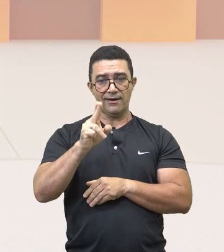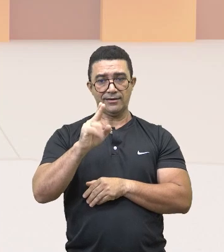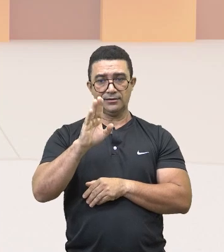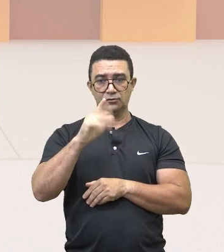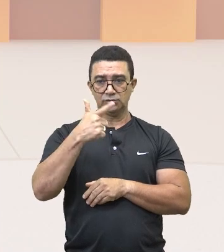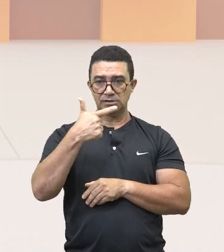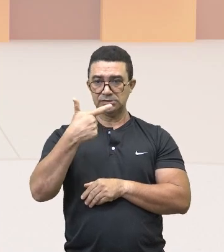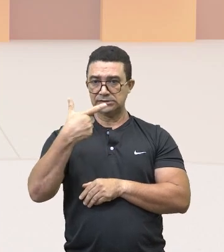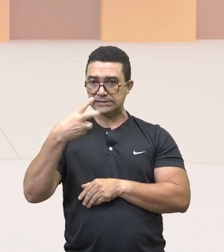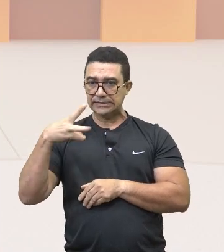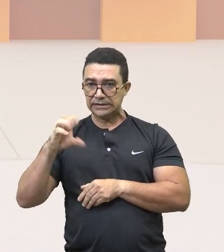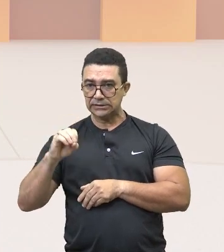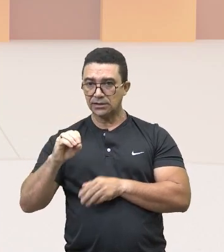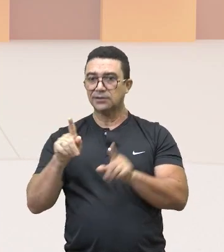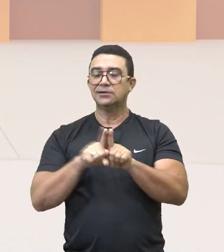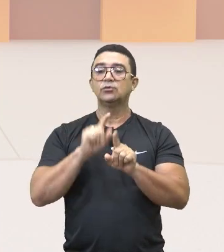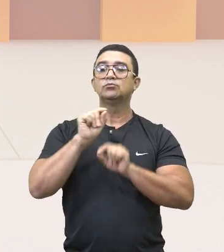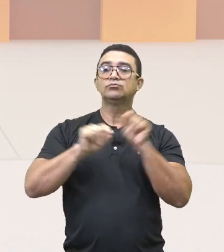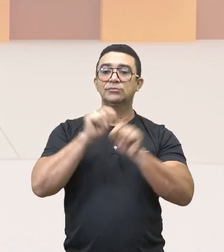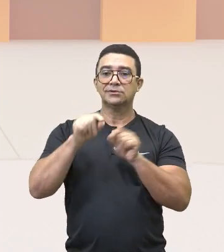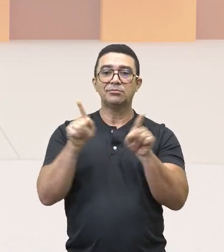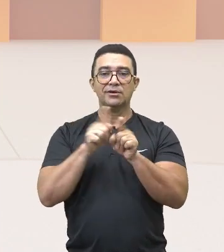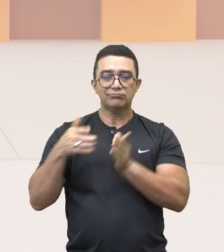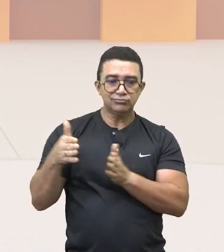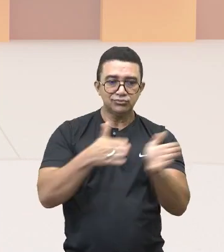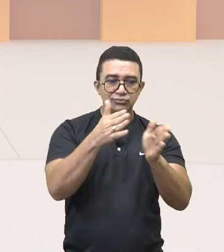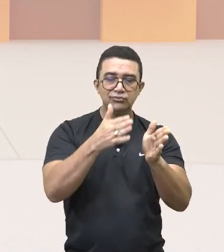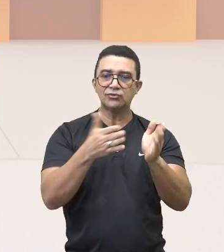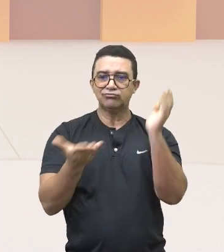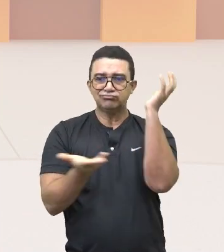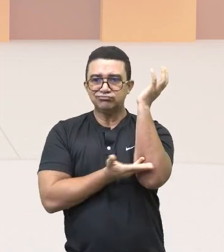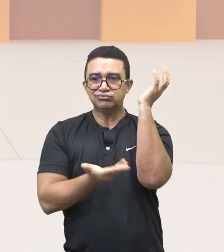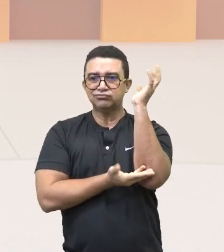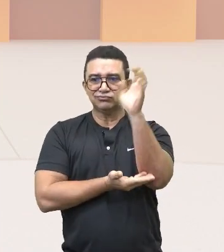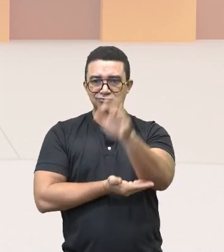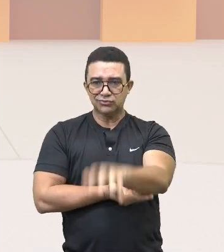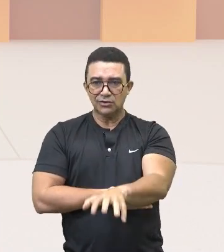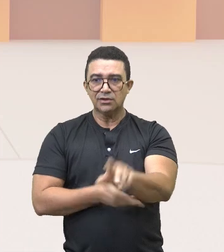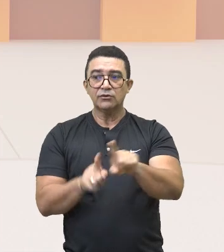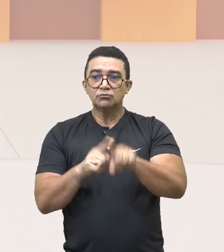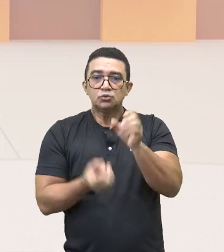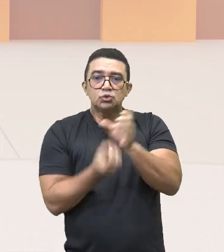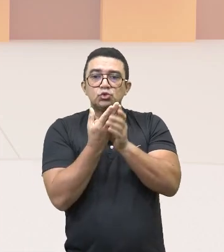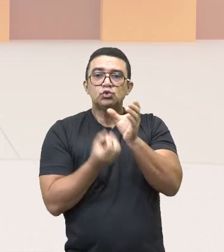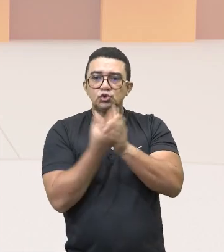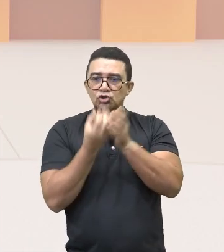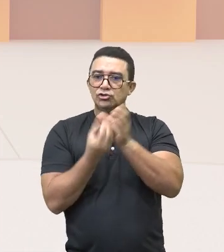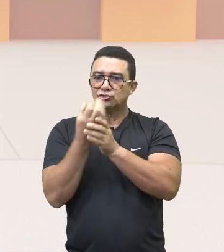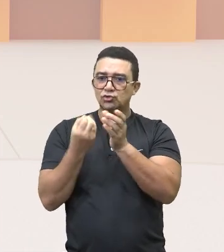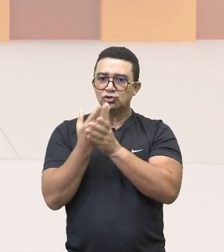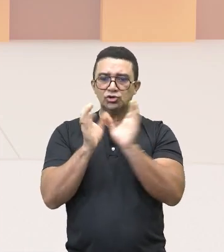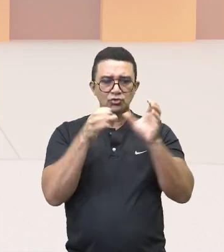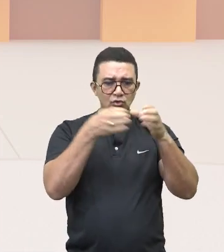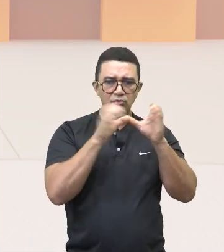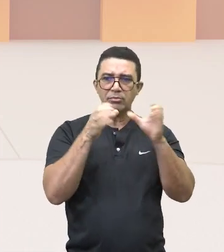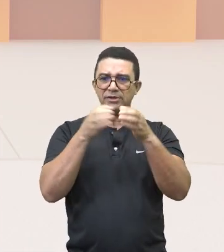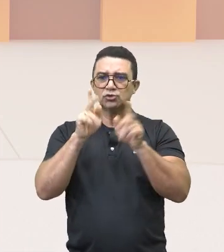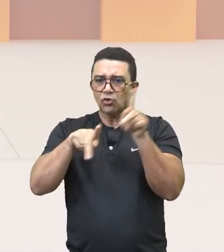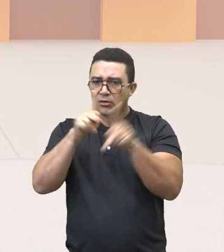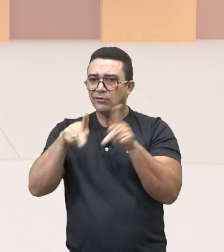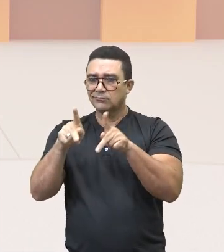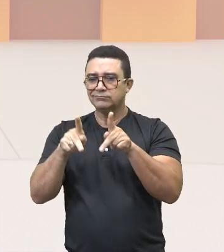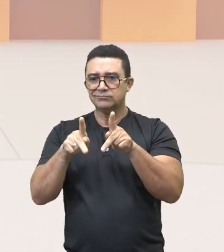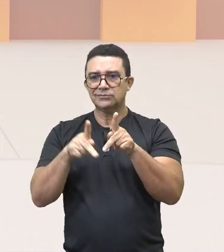toda aquela parte por onde a estrada passa e, ao mesmo tempo, vilas foram sendo criadas ali ao redor da estrada e tudo aquilo ali